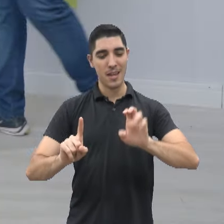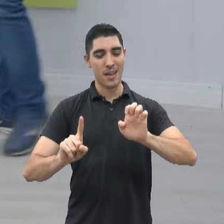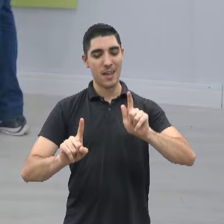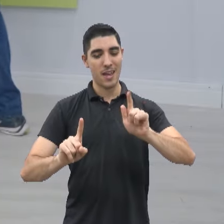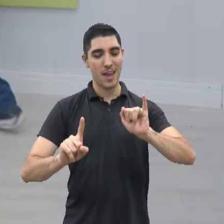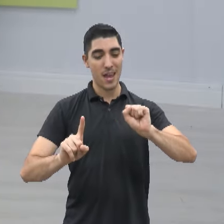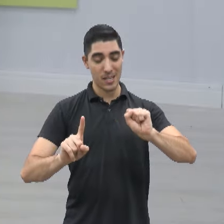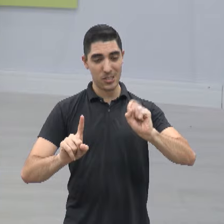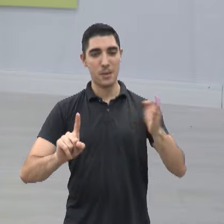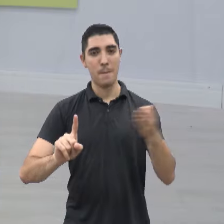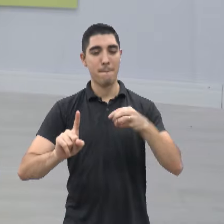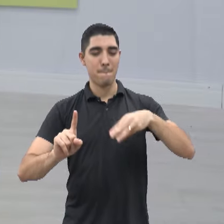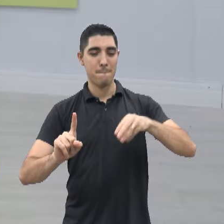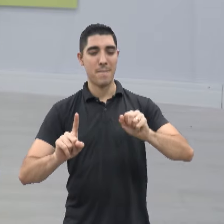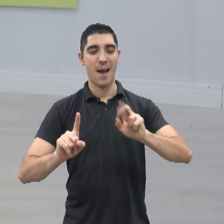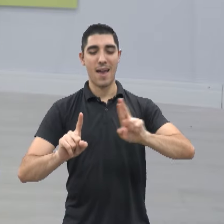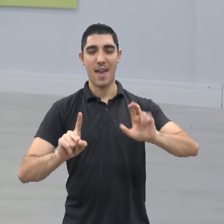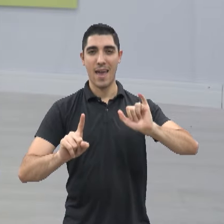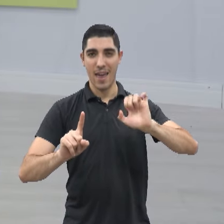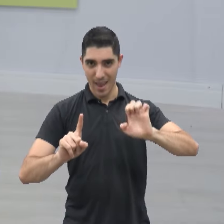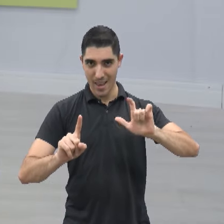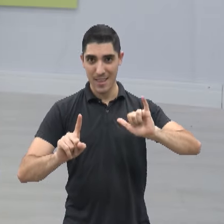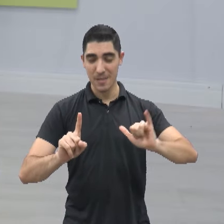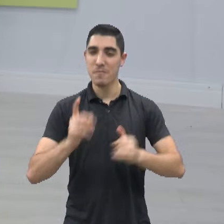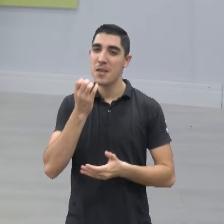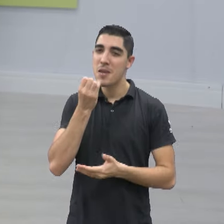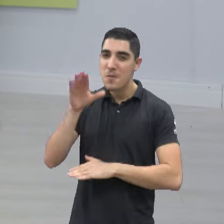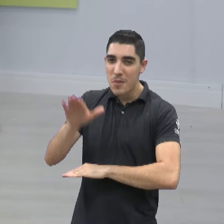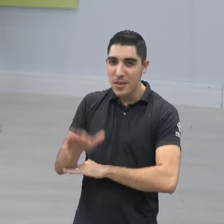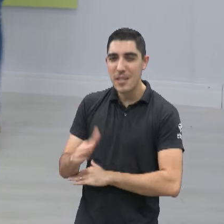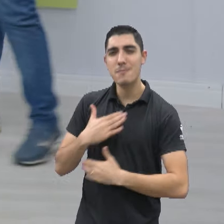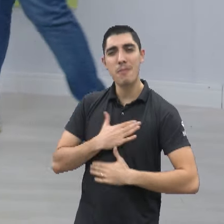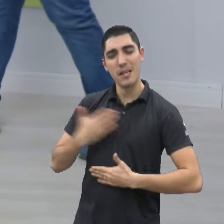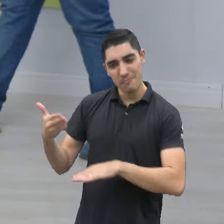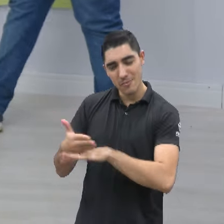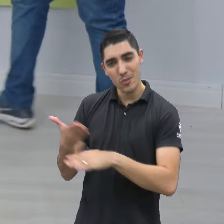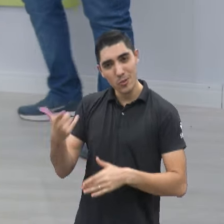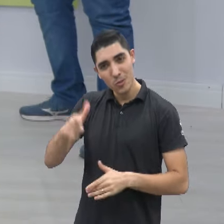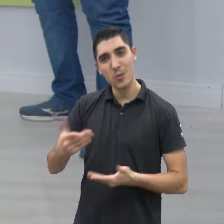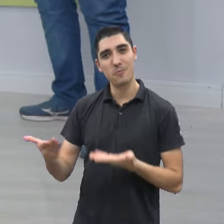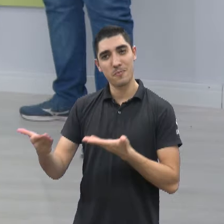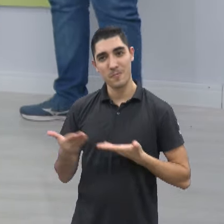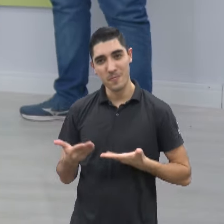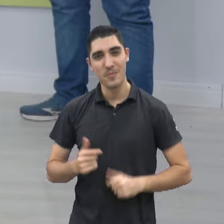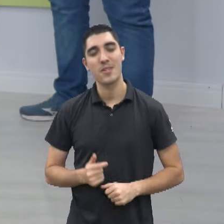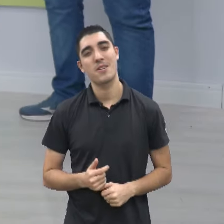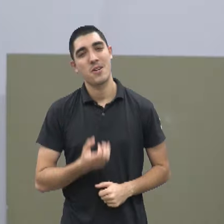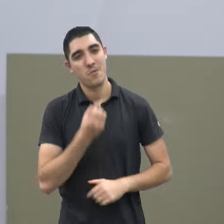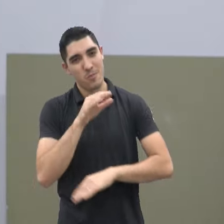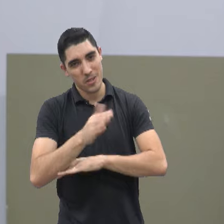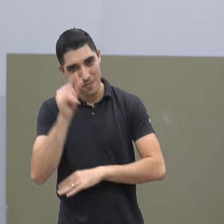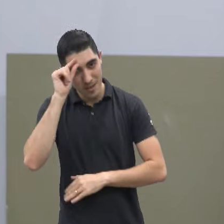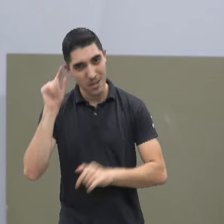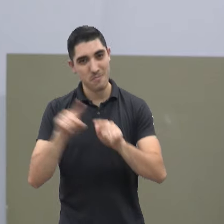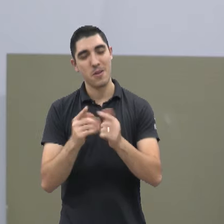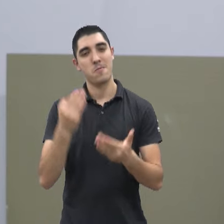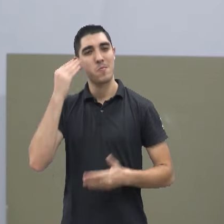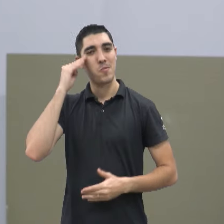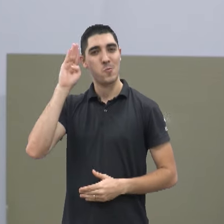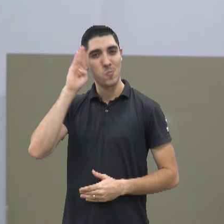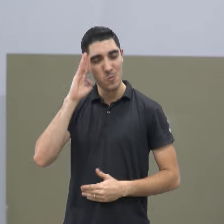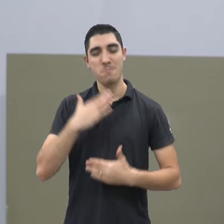gente. Regis, boa tarde. Prazer te receber mais uma vez aqui no Hora do Esporte, Regis. Eu, Vieira, boa tarde, Bruno. É um prazer estar aqui na